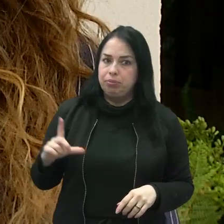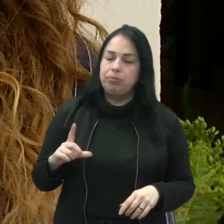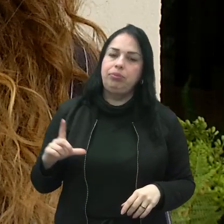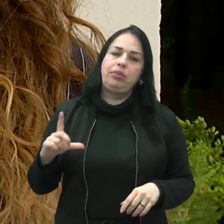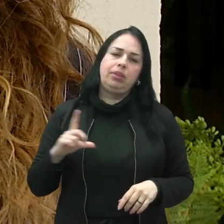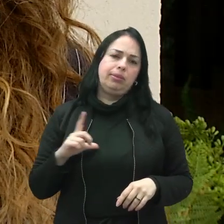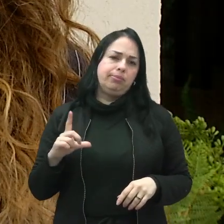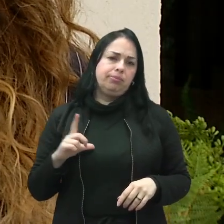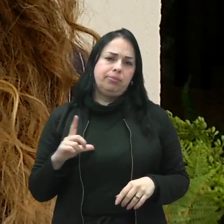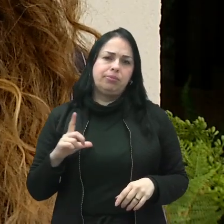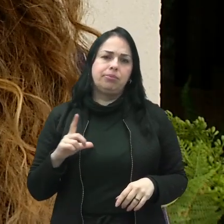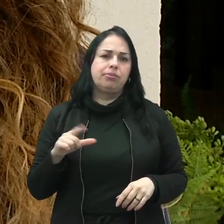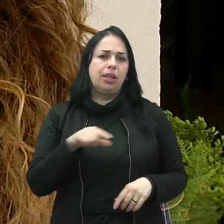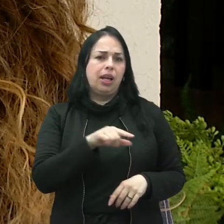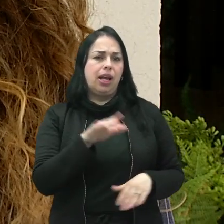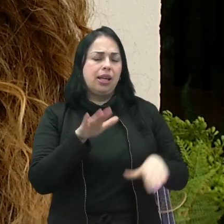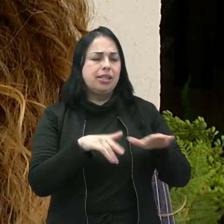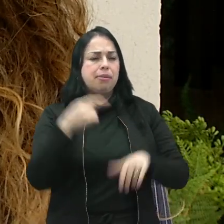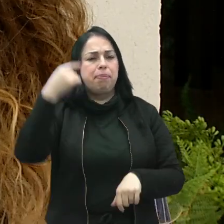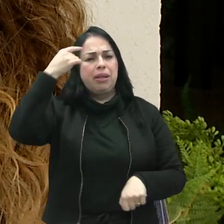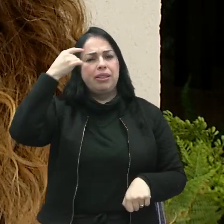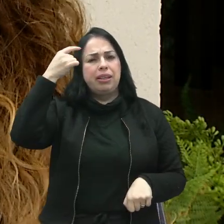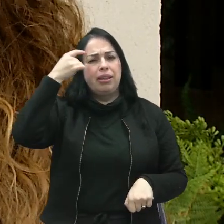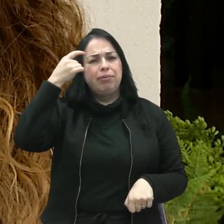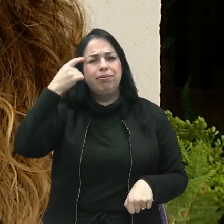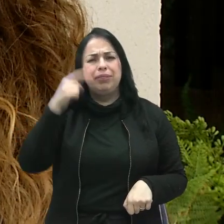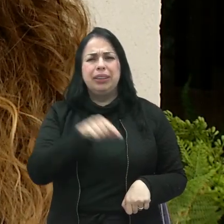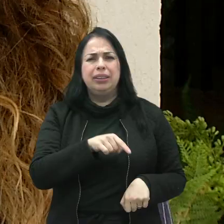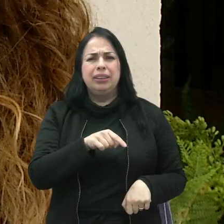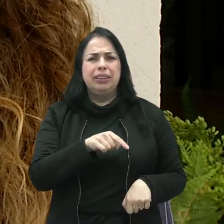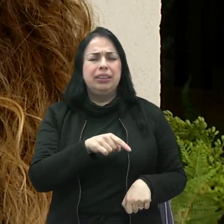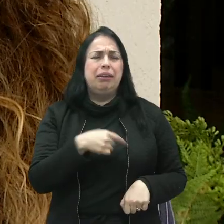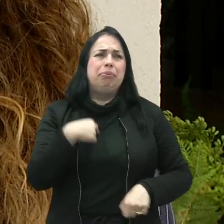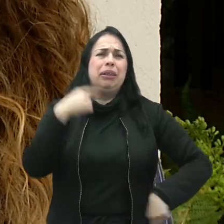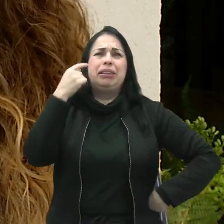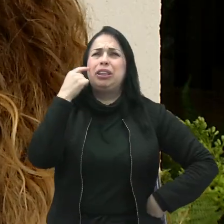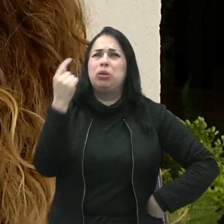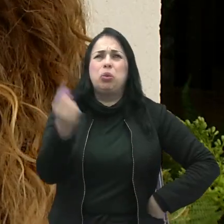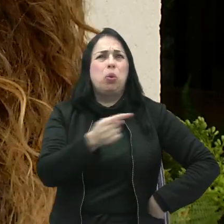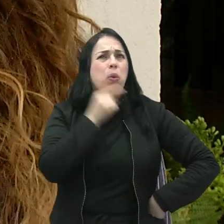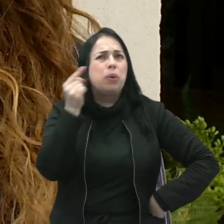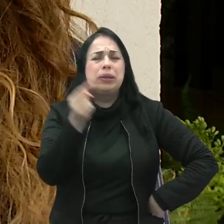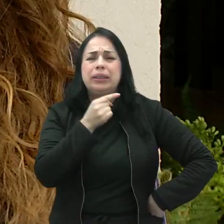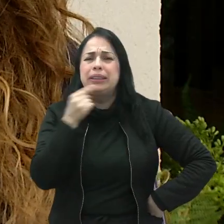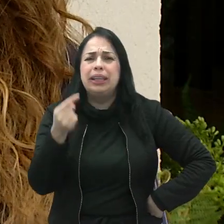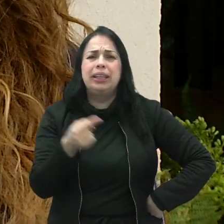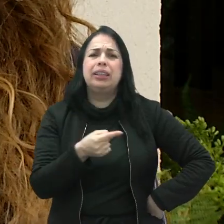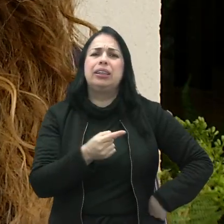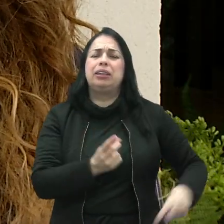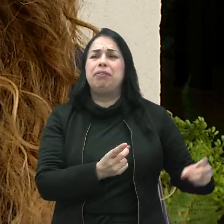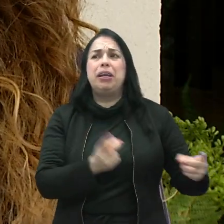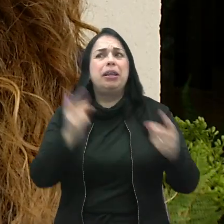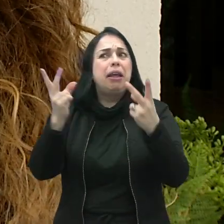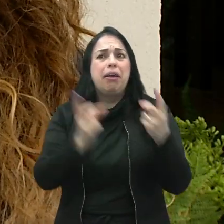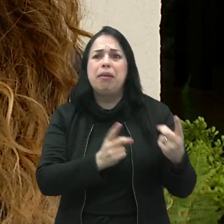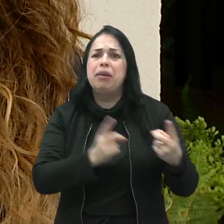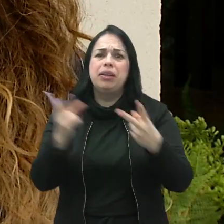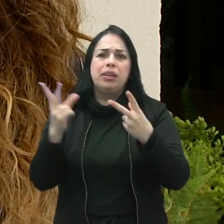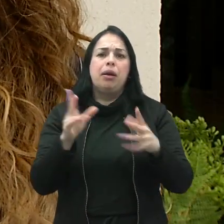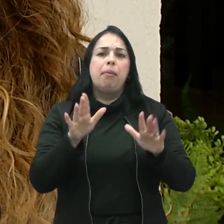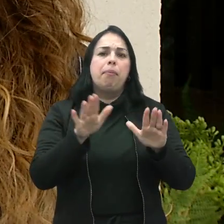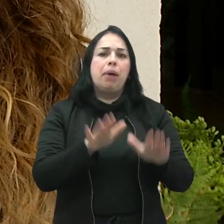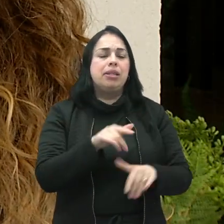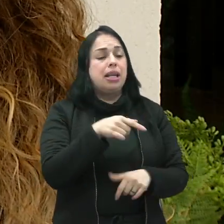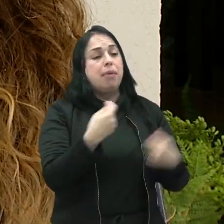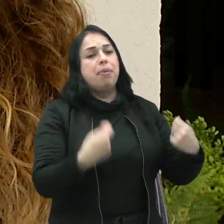Existe, né, essa questão de, às vezes, o produtor achar que é uma coisa muito distante, né, de fazer a